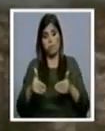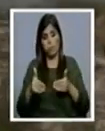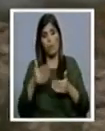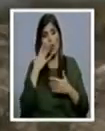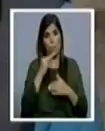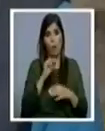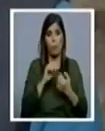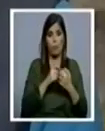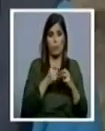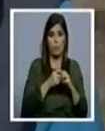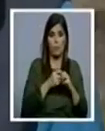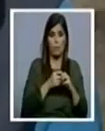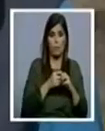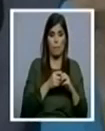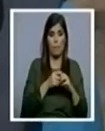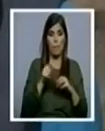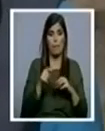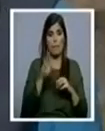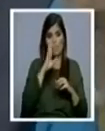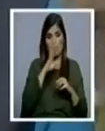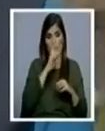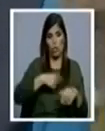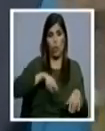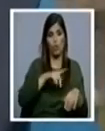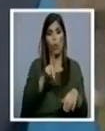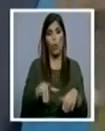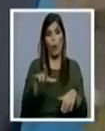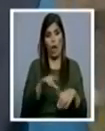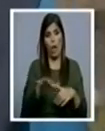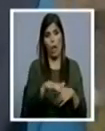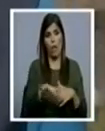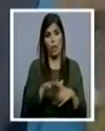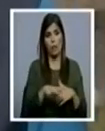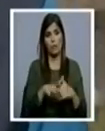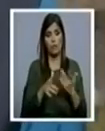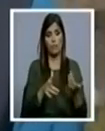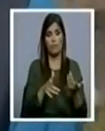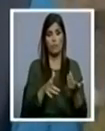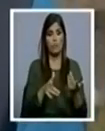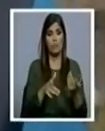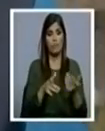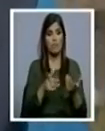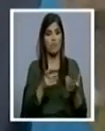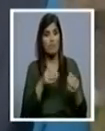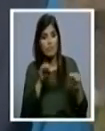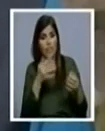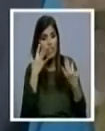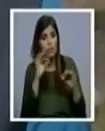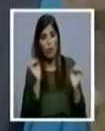naturalmente. O problema é que, estando nós num local onde está completamente artificializado, não há